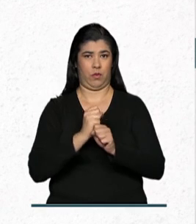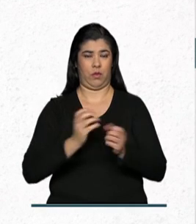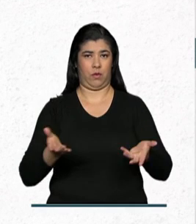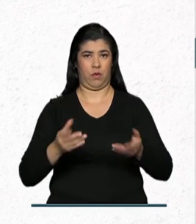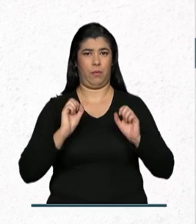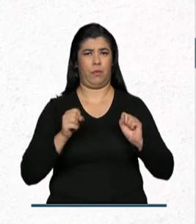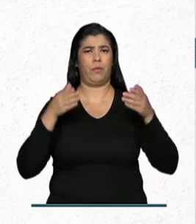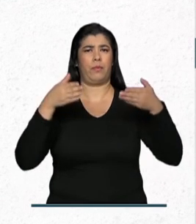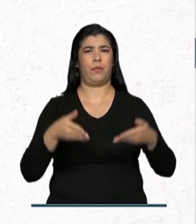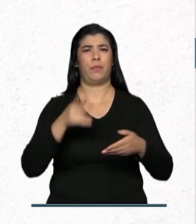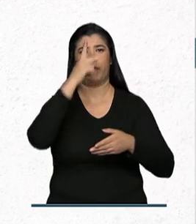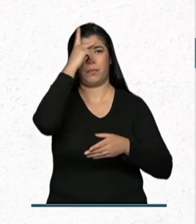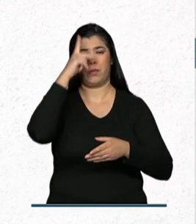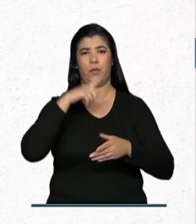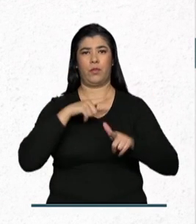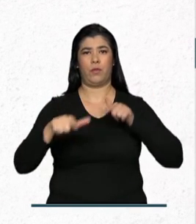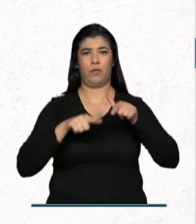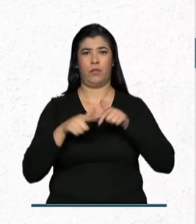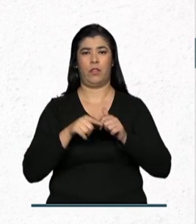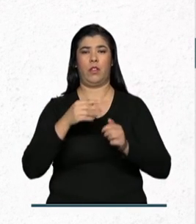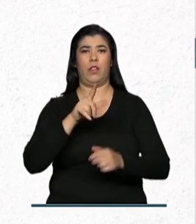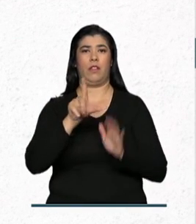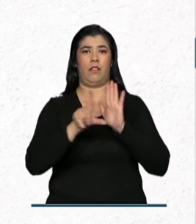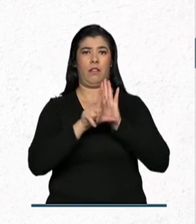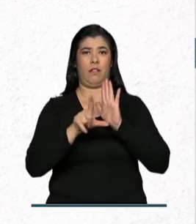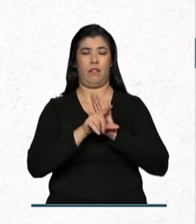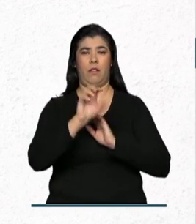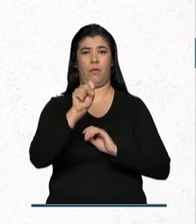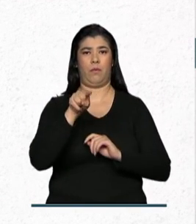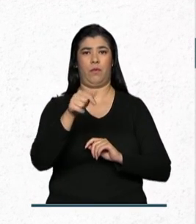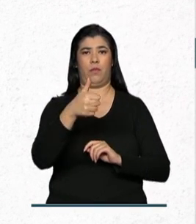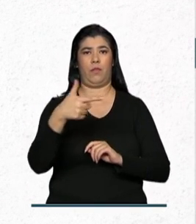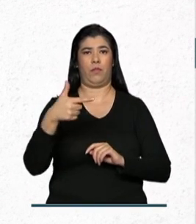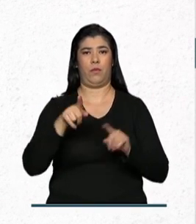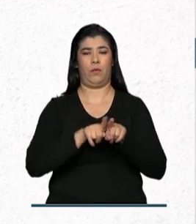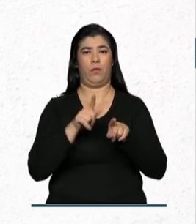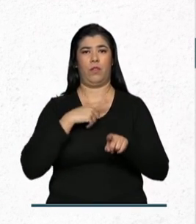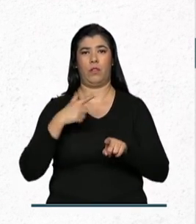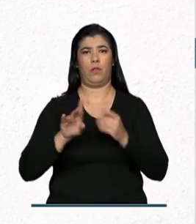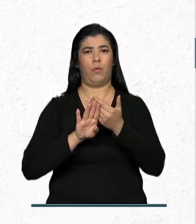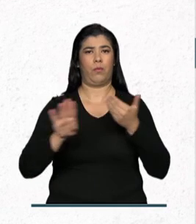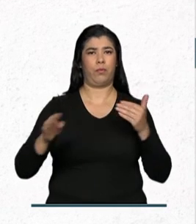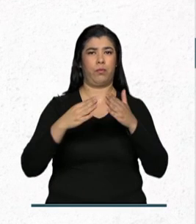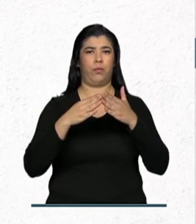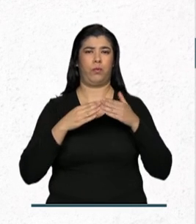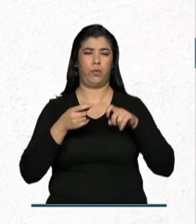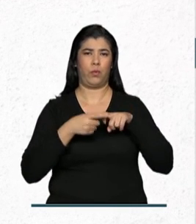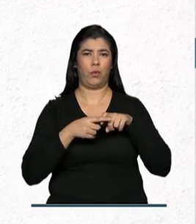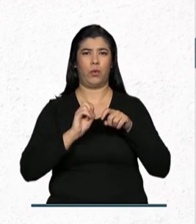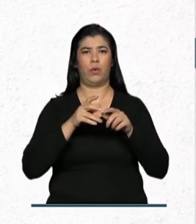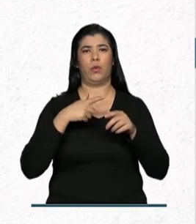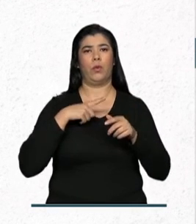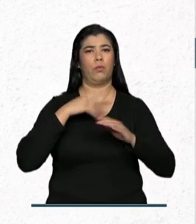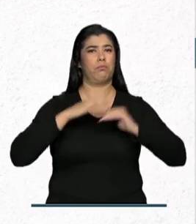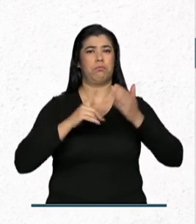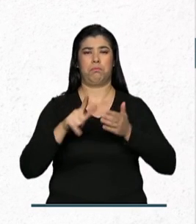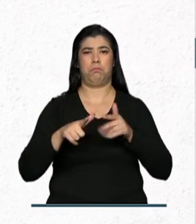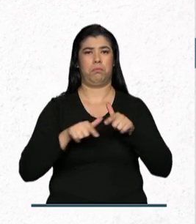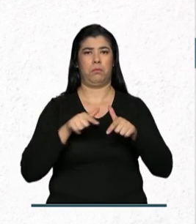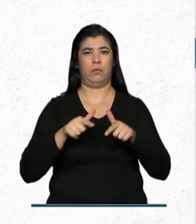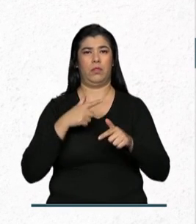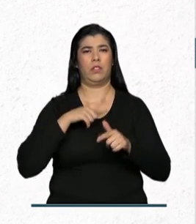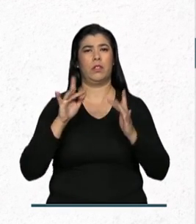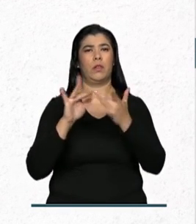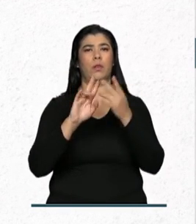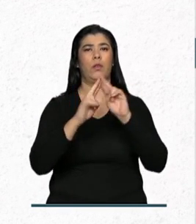Podem participar funcionários regidos pela Lei 8.112, desde que não estejam de licença, em afastamento ou inativos, nem